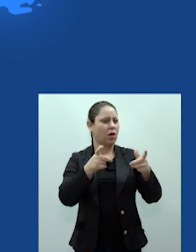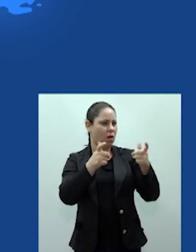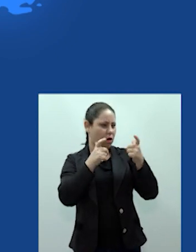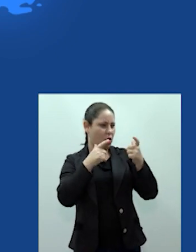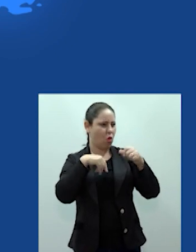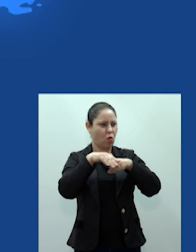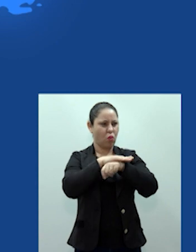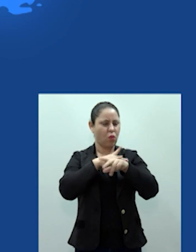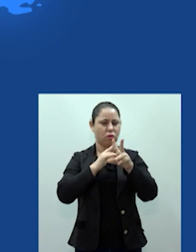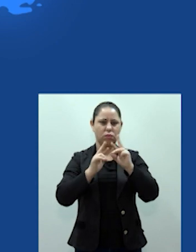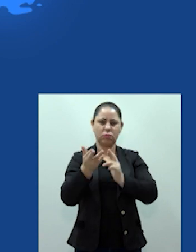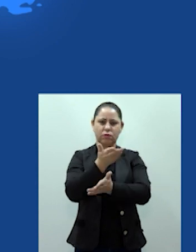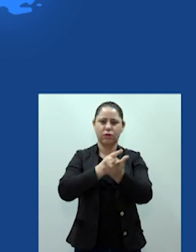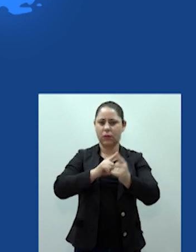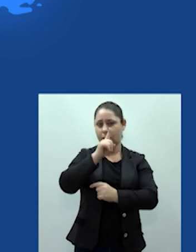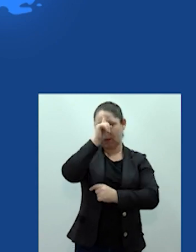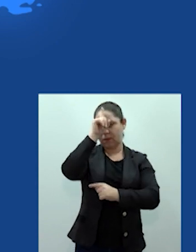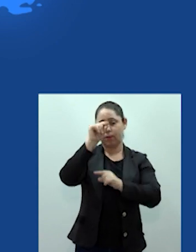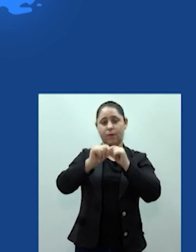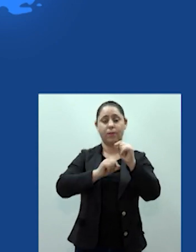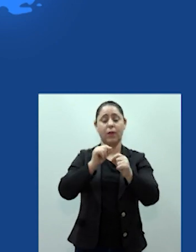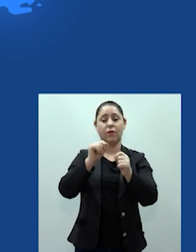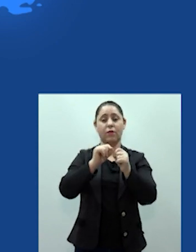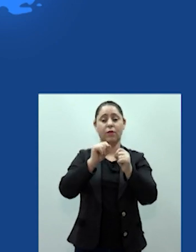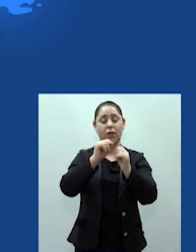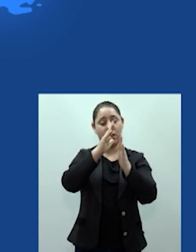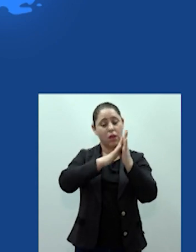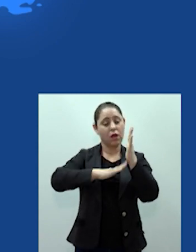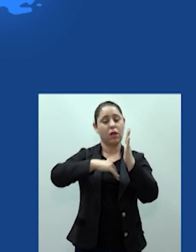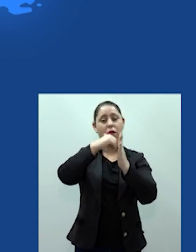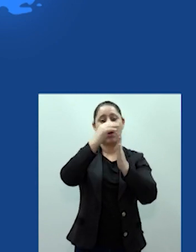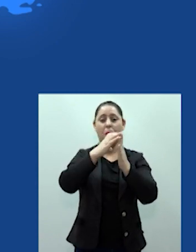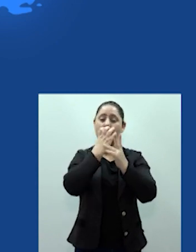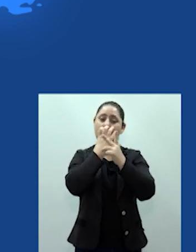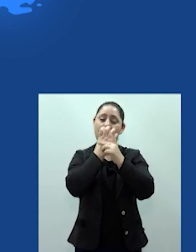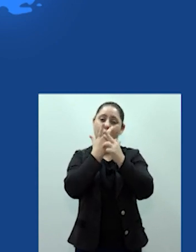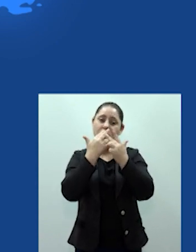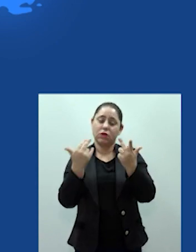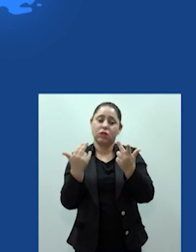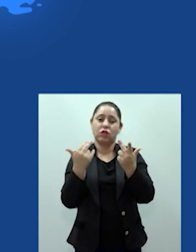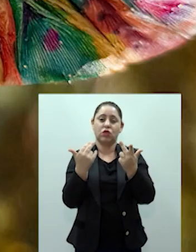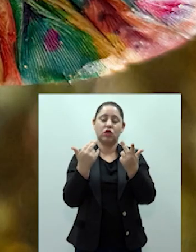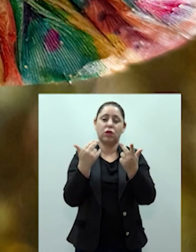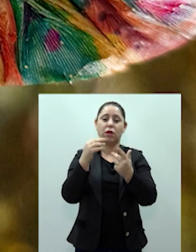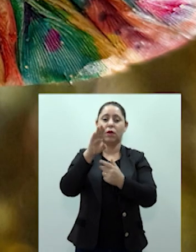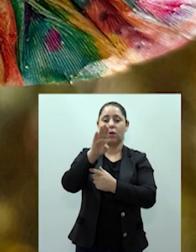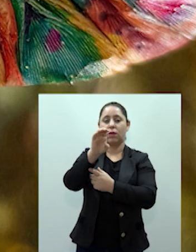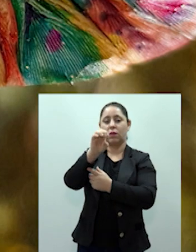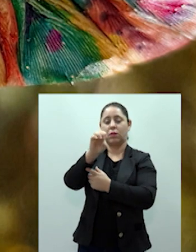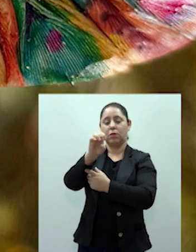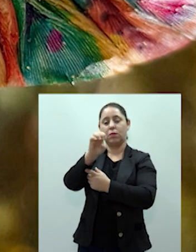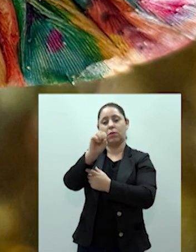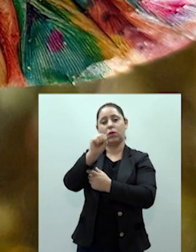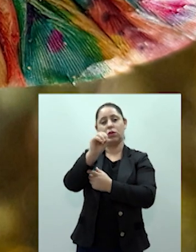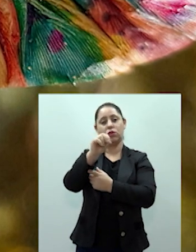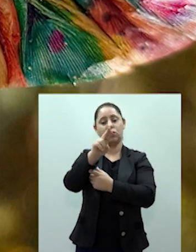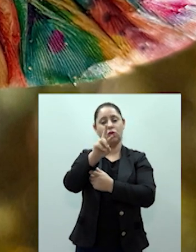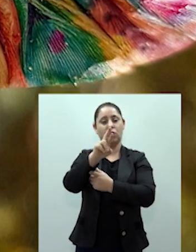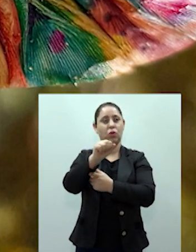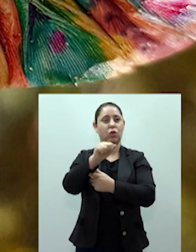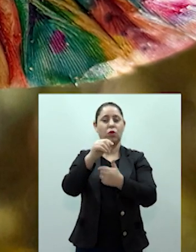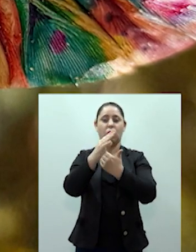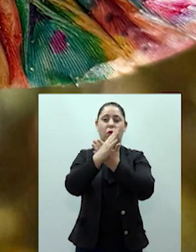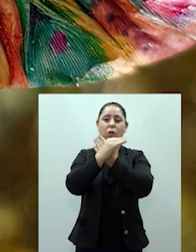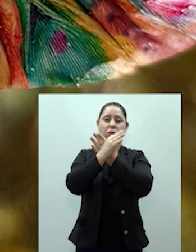mais, aí a gente começou a conversar e ver essa ideia de fazer as pinturas nos insetos. Aí eu comecei com o besouro, depois